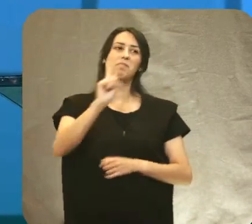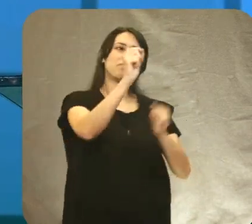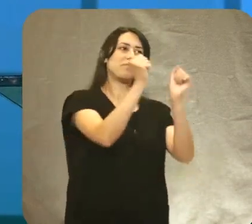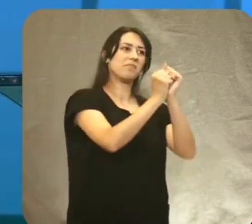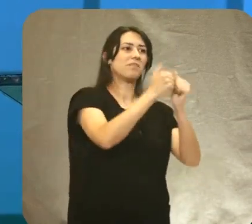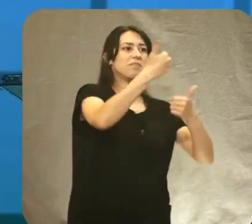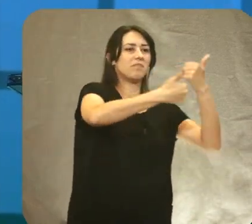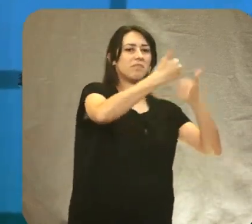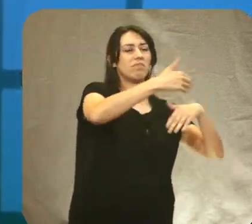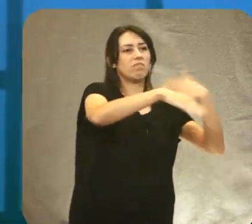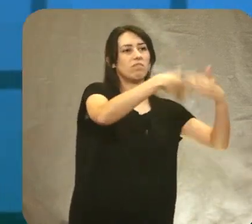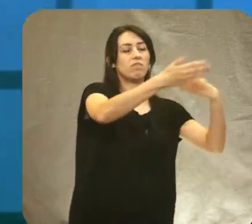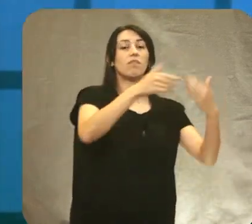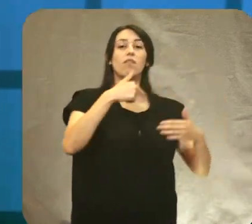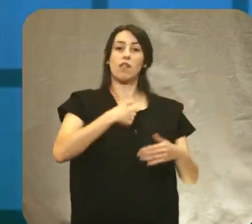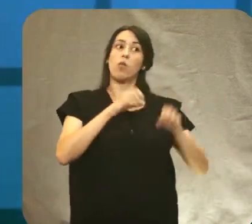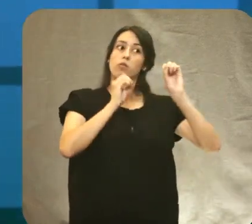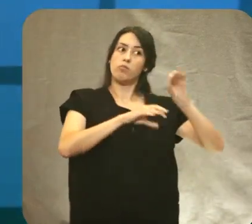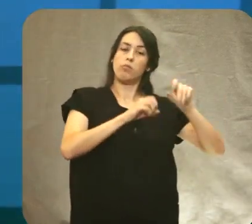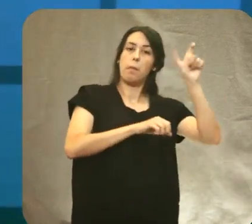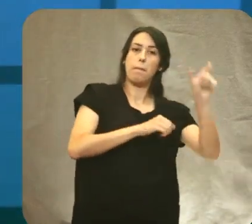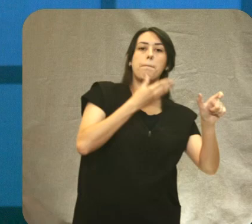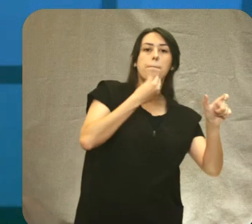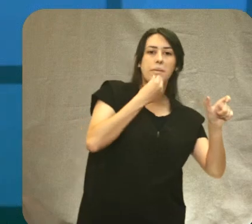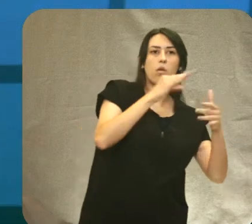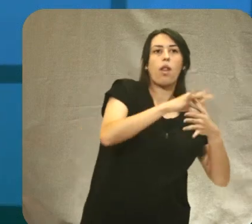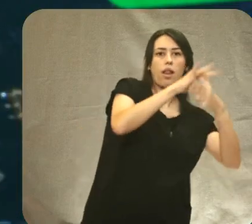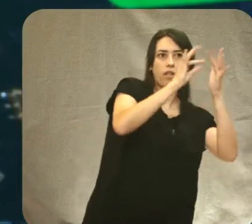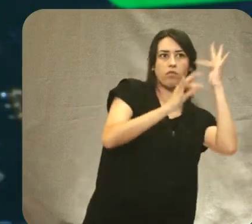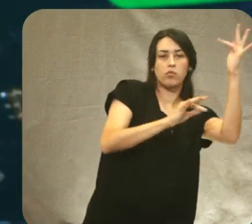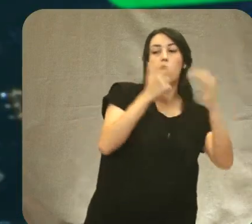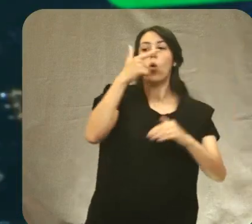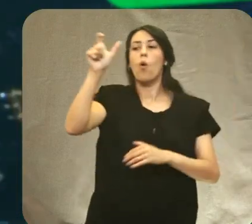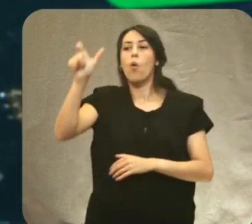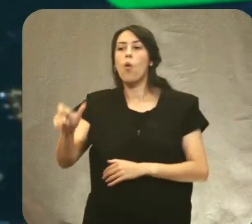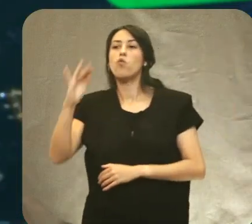estava treinando para liderar e um outro que estava treinando para virar pastor.